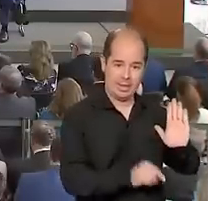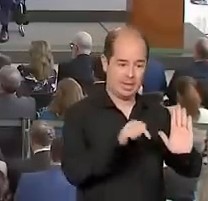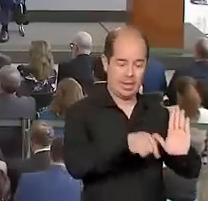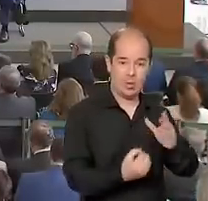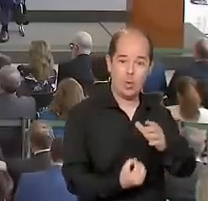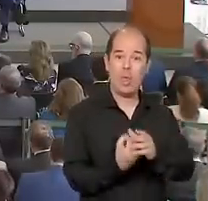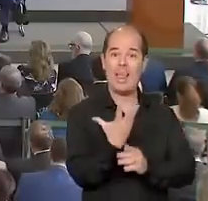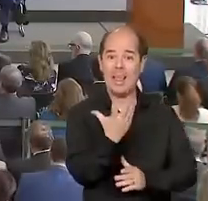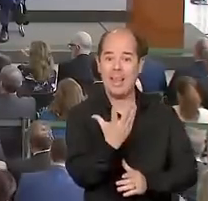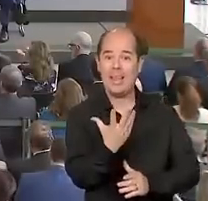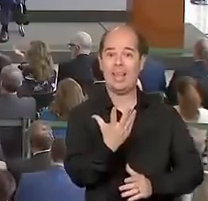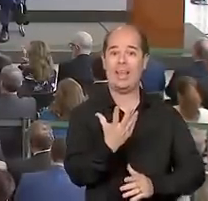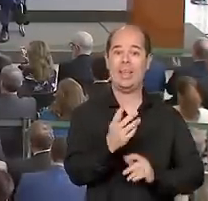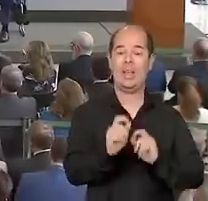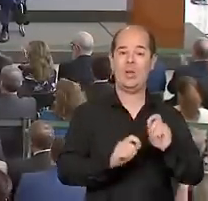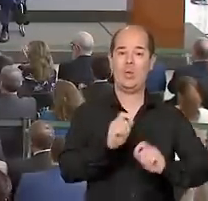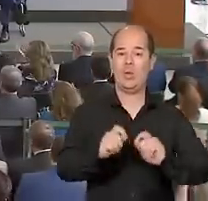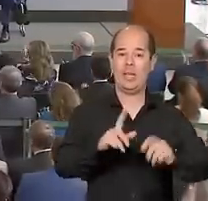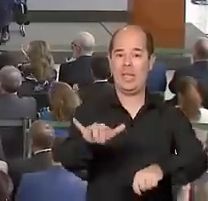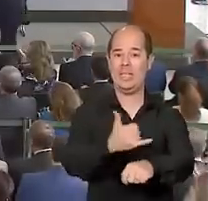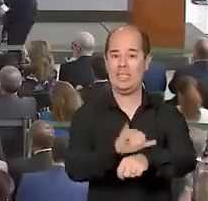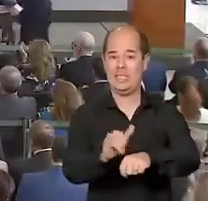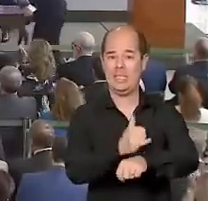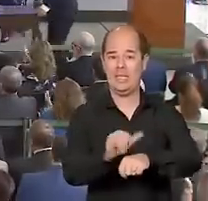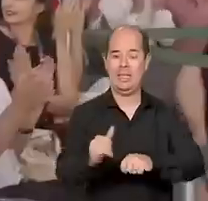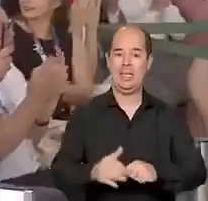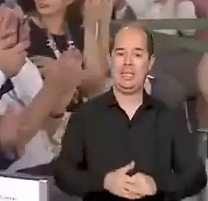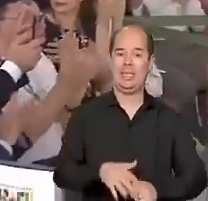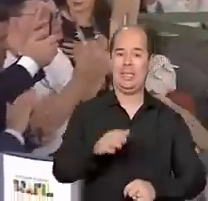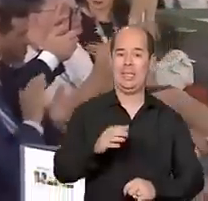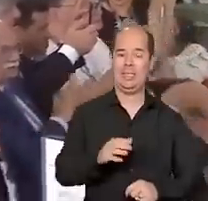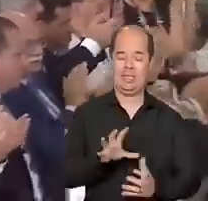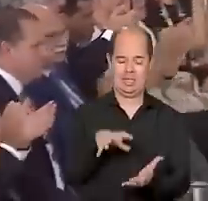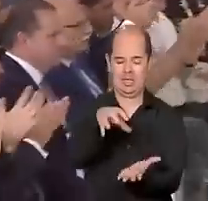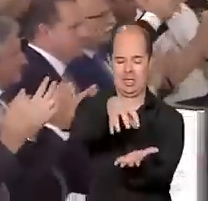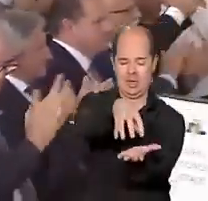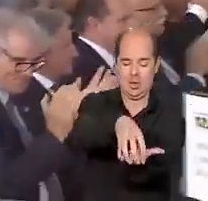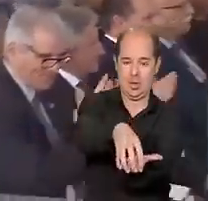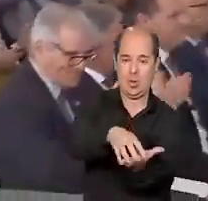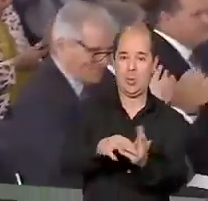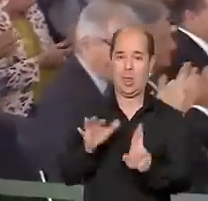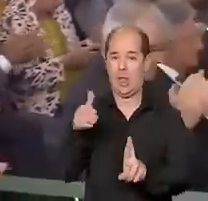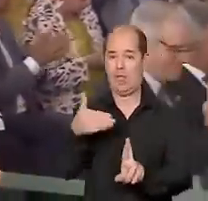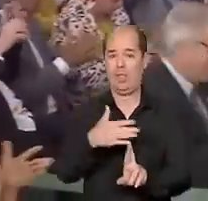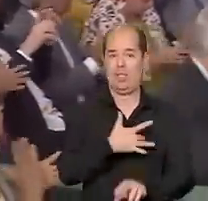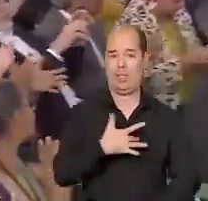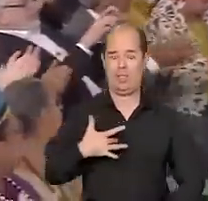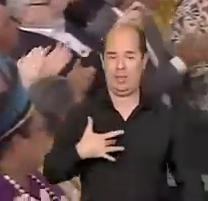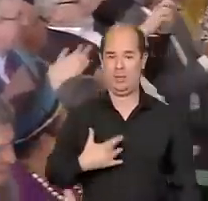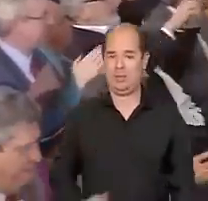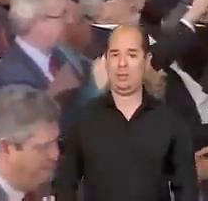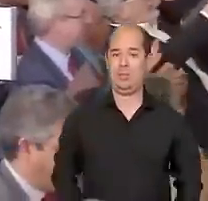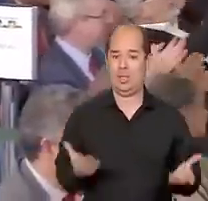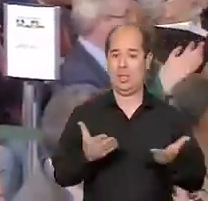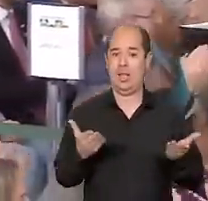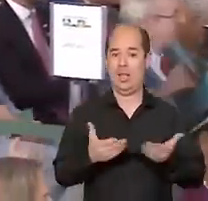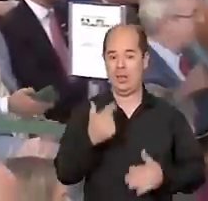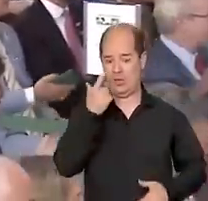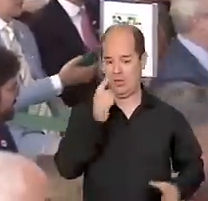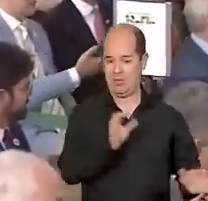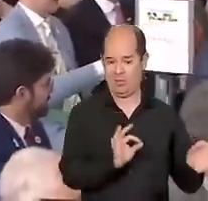dão início à Estratégia Nacional para o Complexo Econômico Industrial da Saúde. Vamos